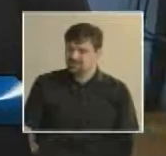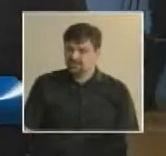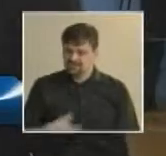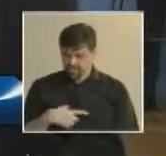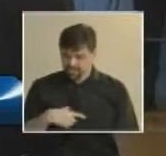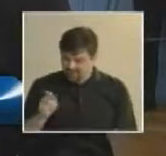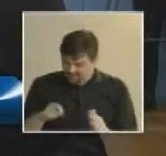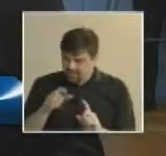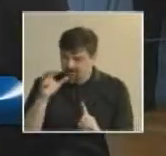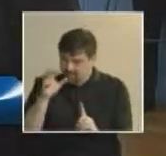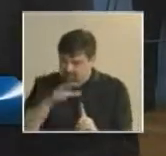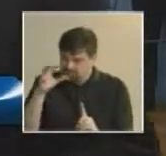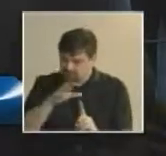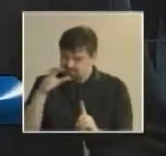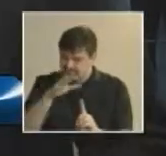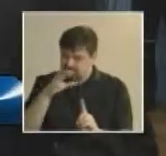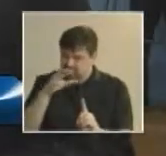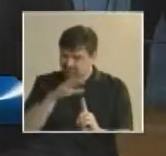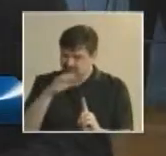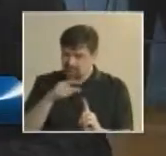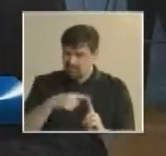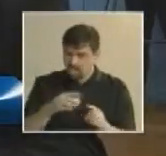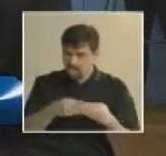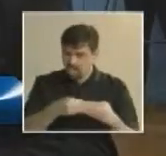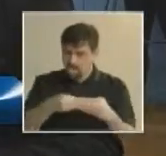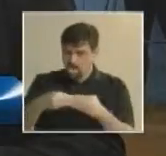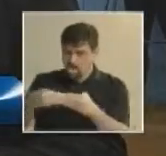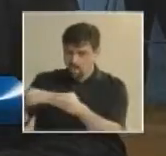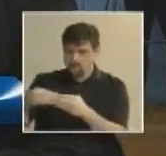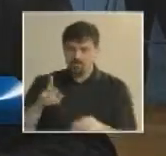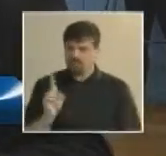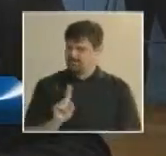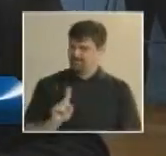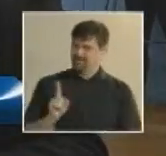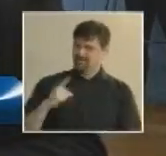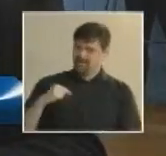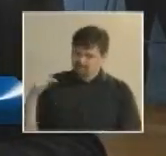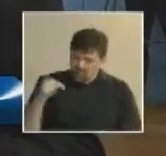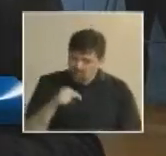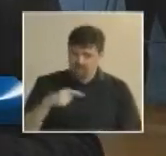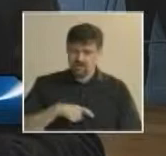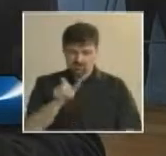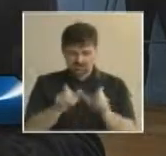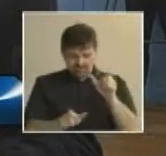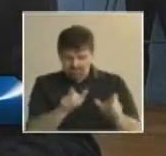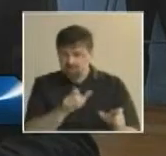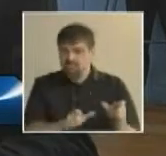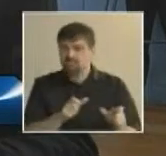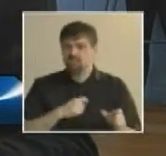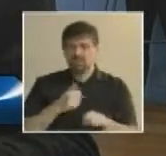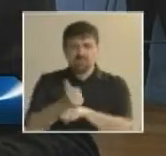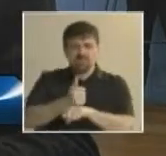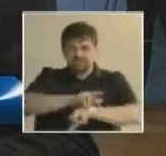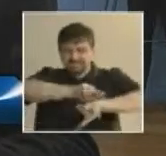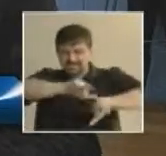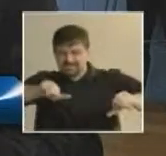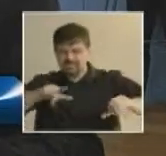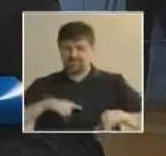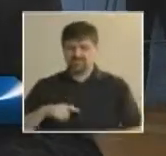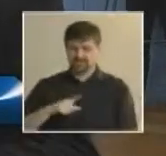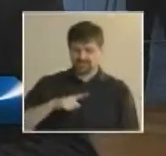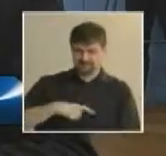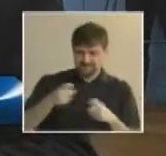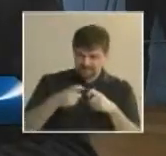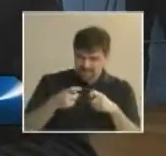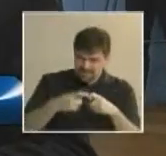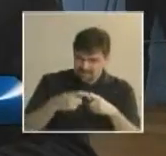conduzidos mas é importante que se vaso igrejas porque lá tem médicos dentistas